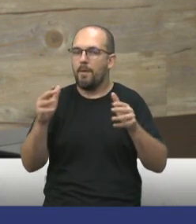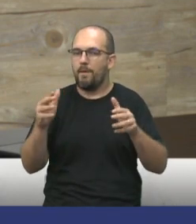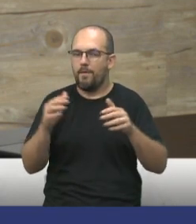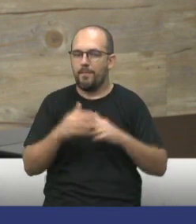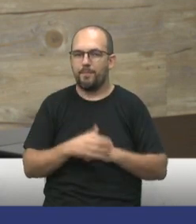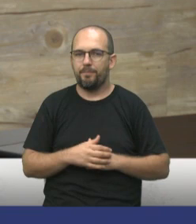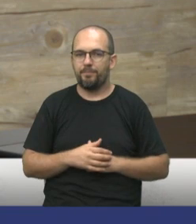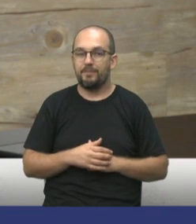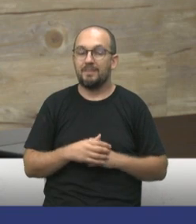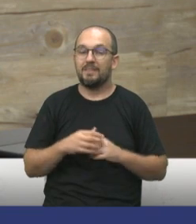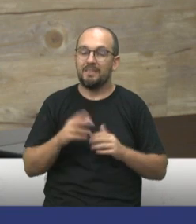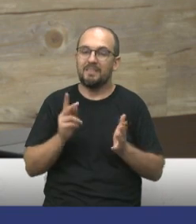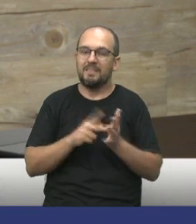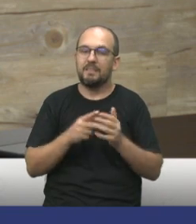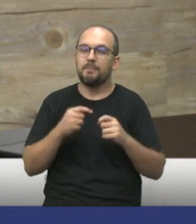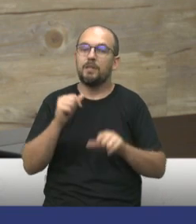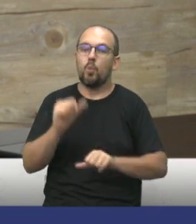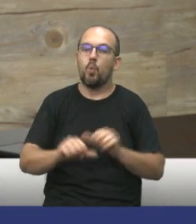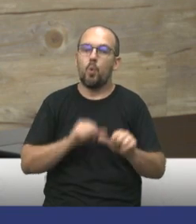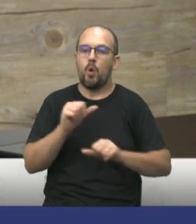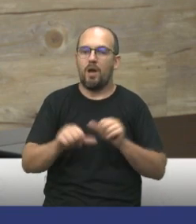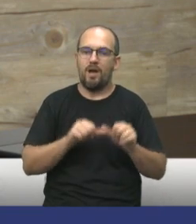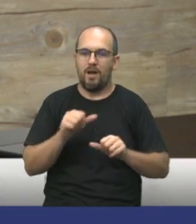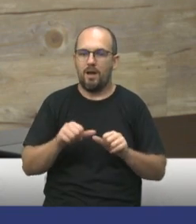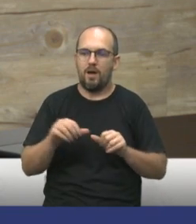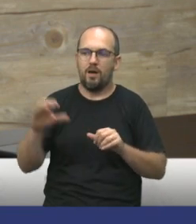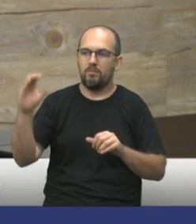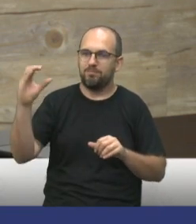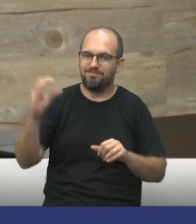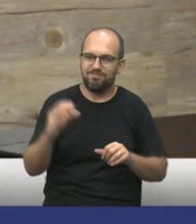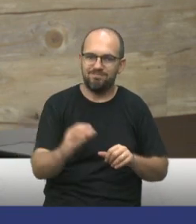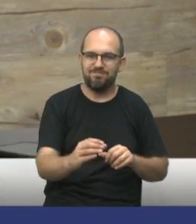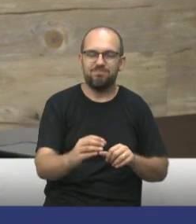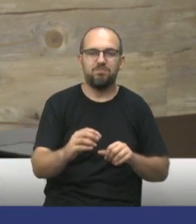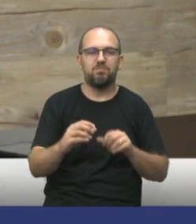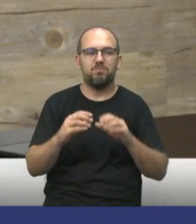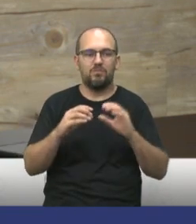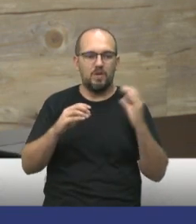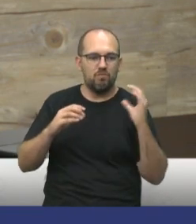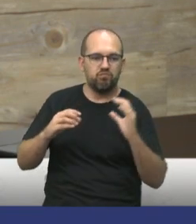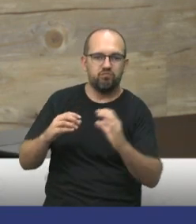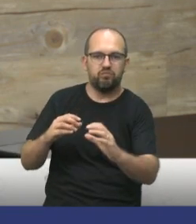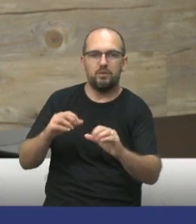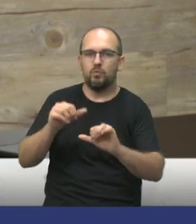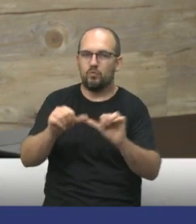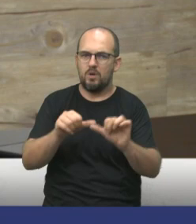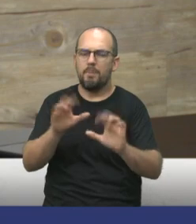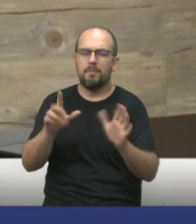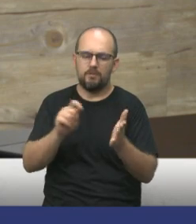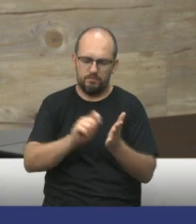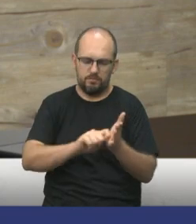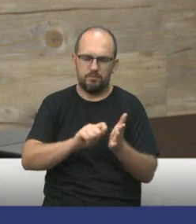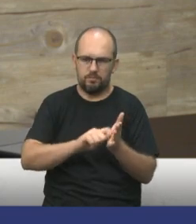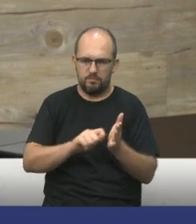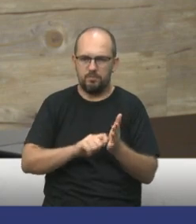Na verdade, precisaria trocar, em algumas áreas, as galerias ali. Mas está tudo anotado aqui, né? Essa audiência